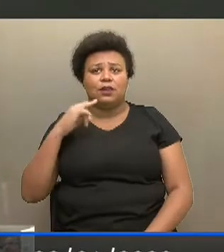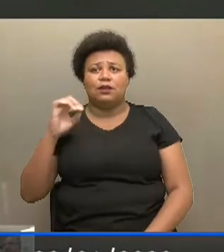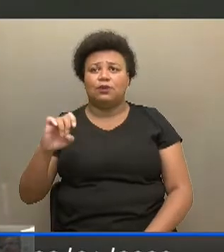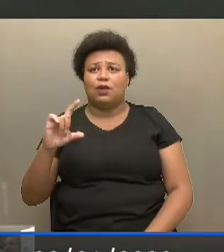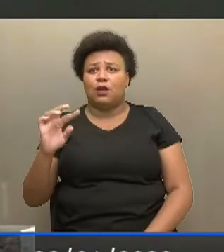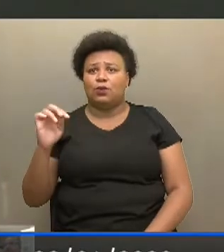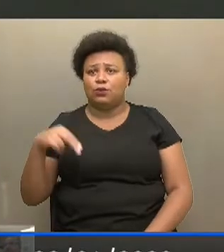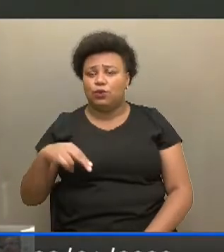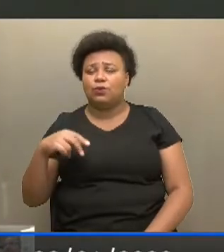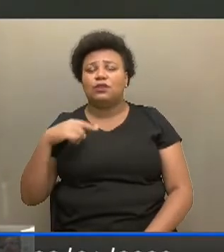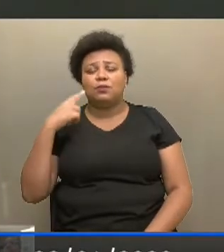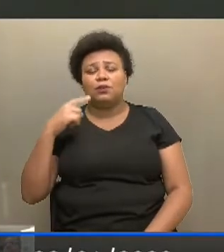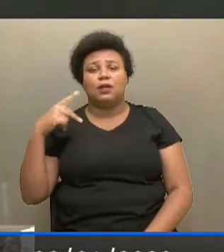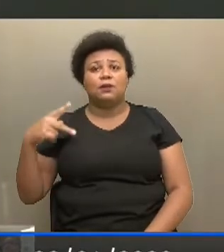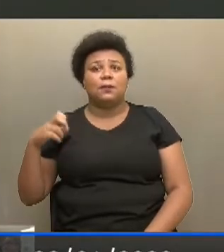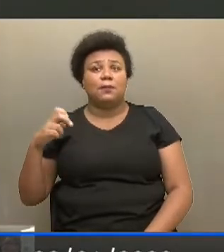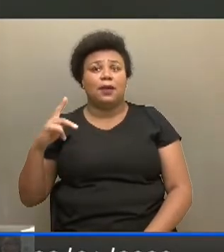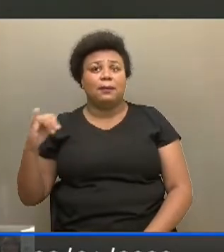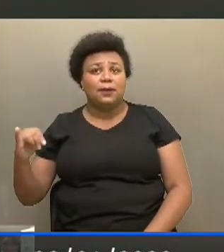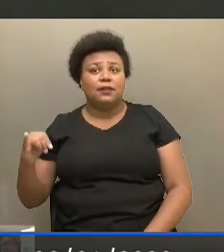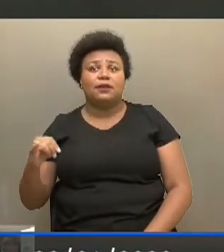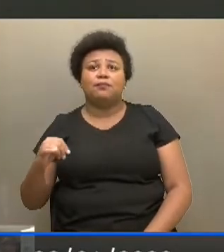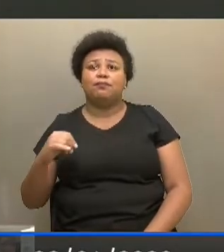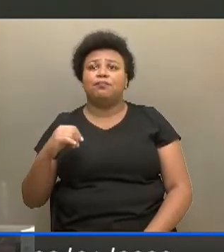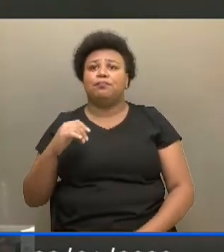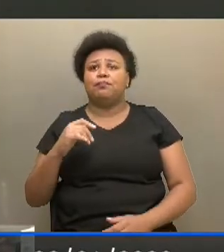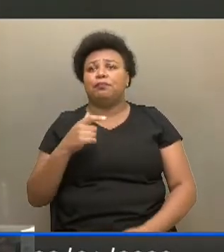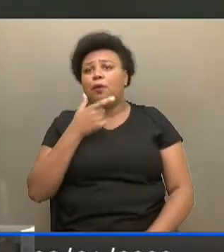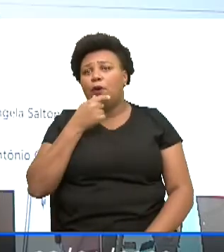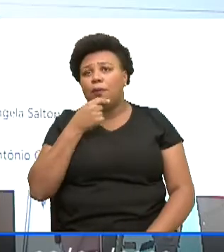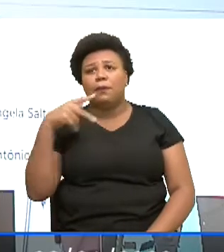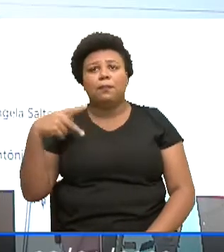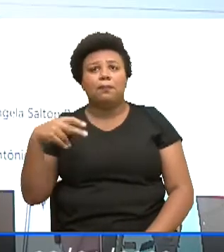inscritos. Paulo, por gentileza.